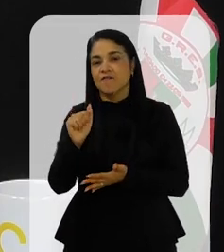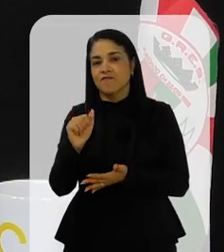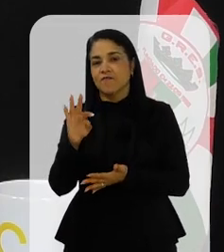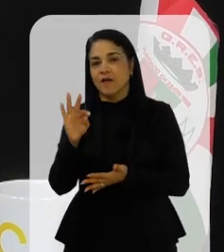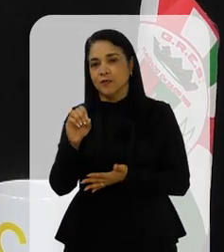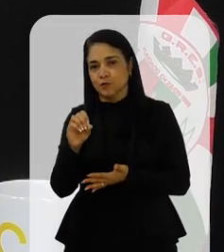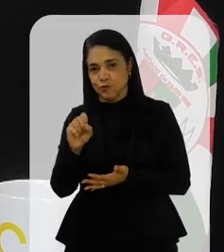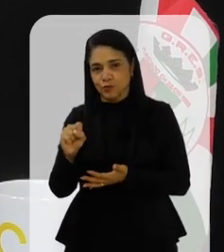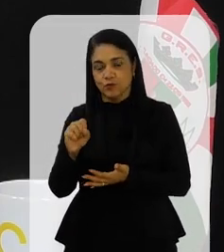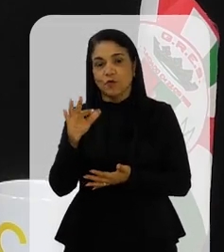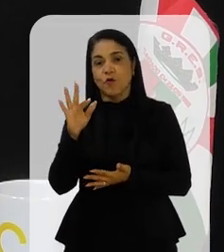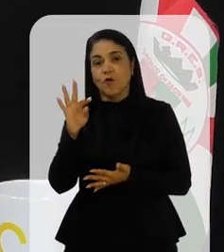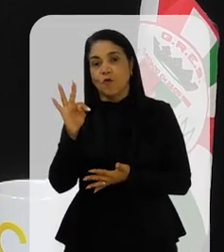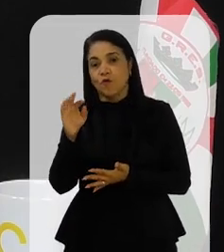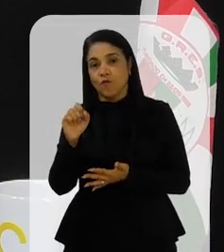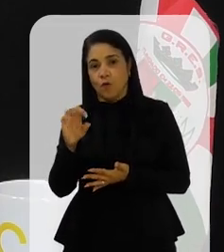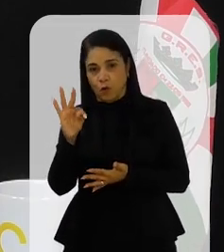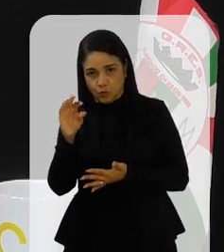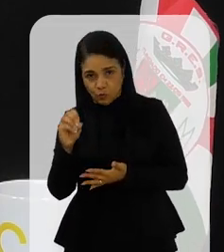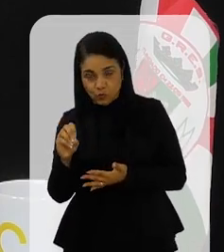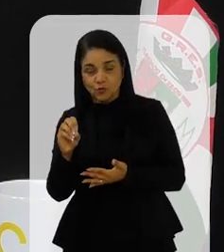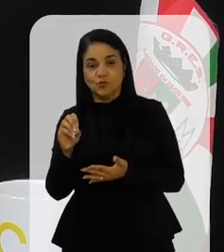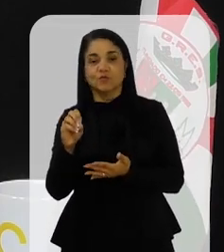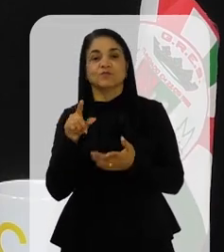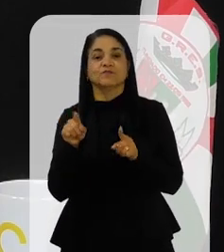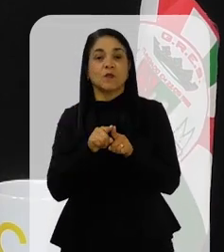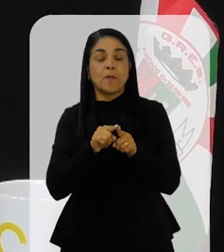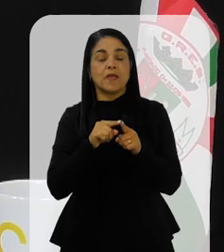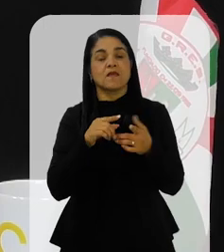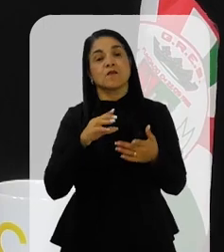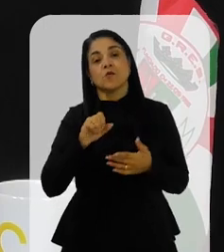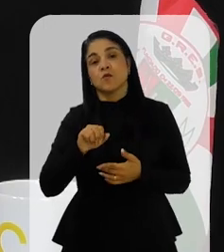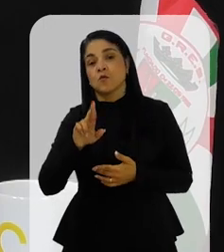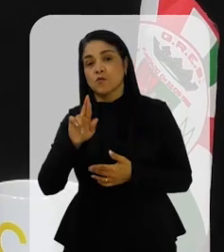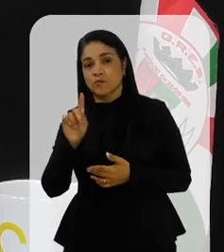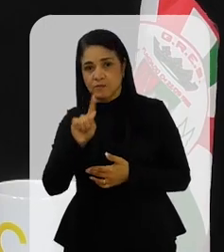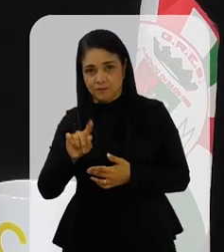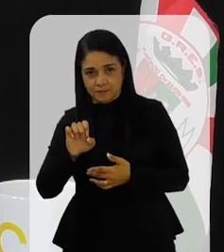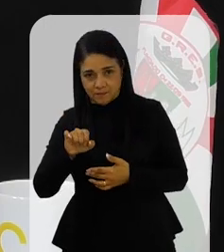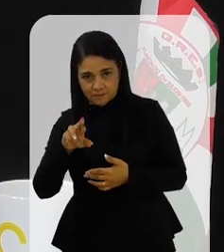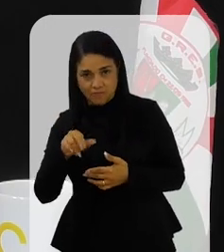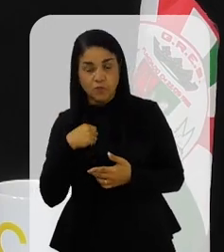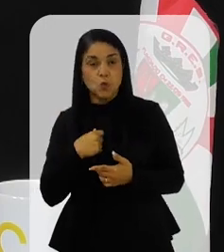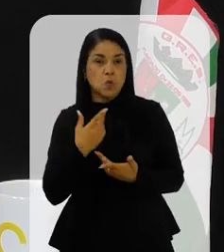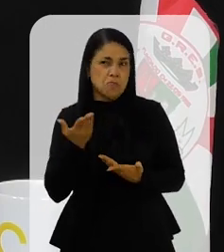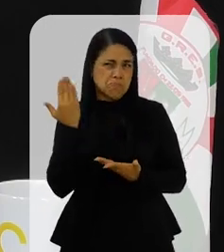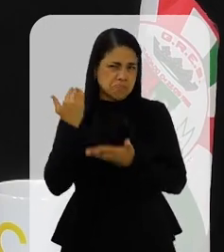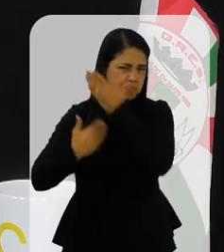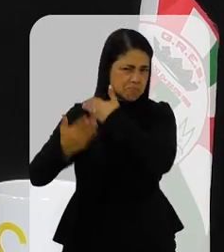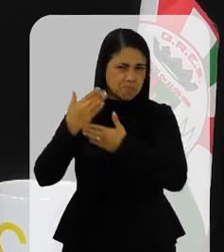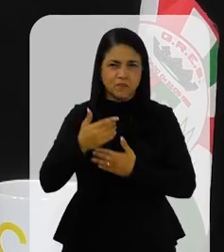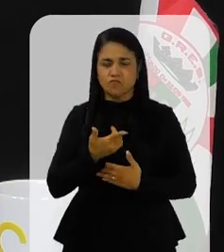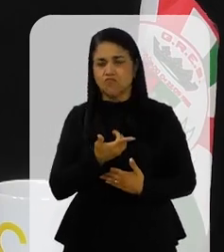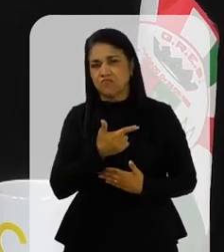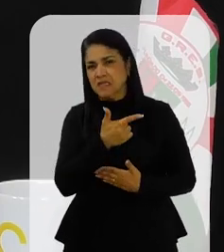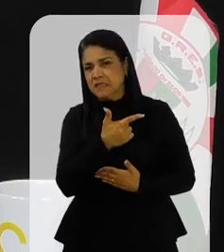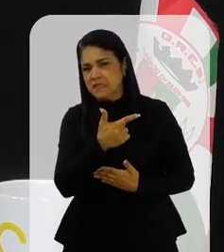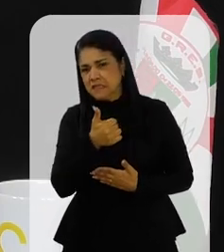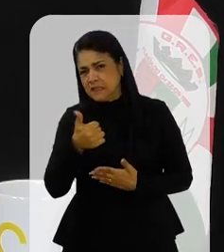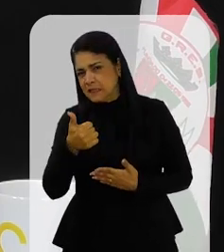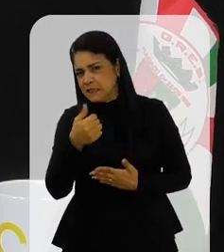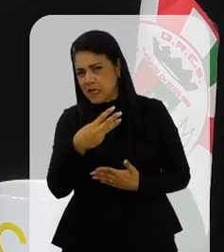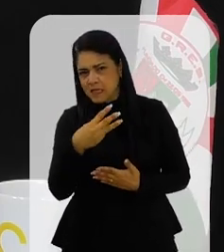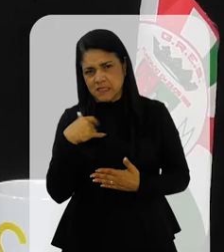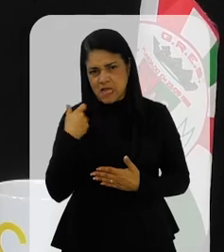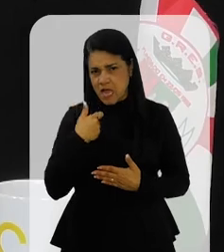Fotos, Manchete e O Cruzeiro. Sendo que um menino daquela época, com 13 anos de idade, era uma criança. Hoje a gente